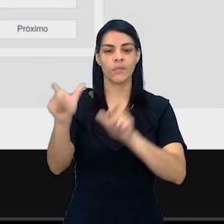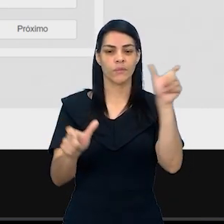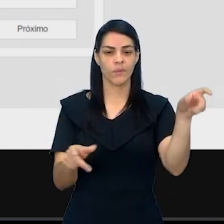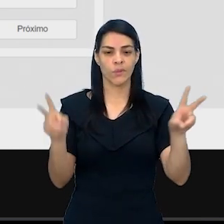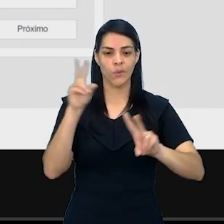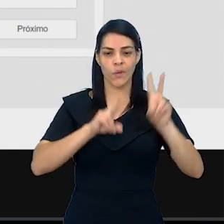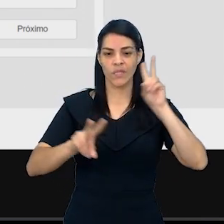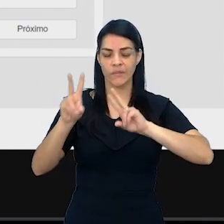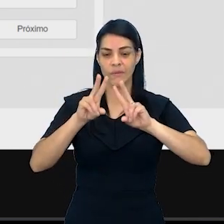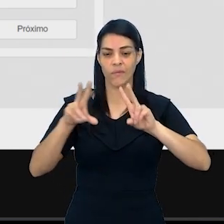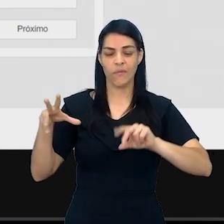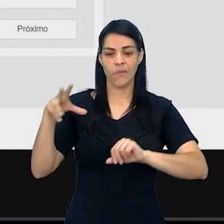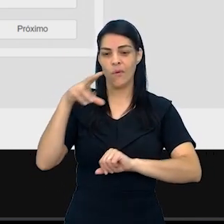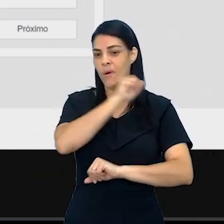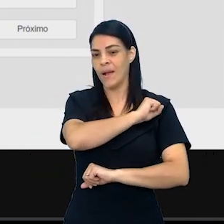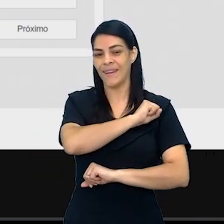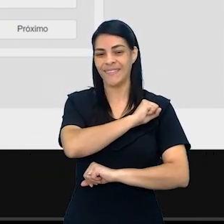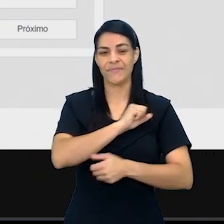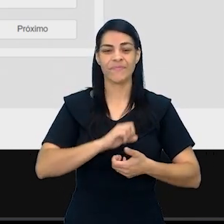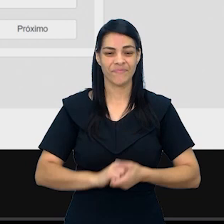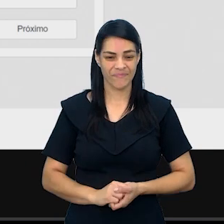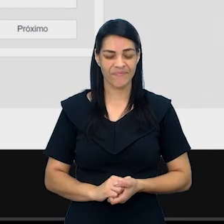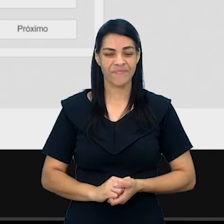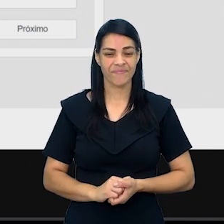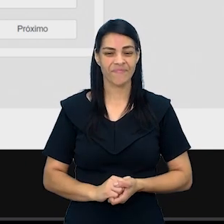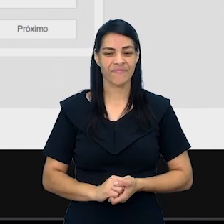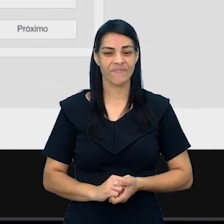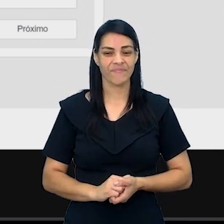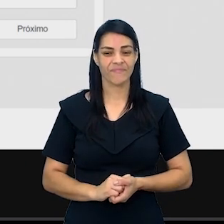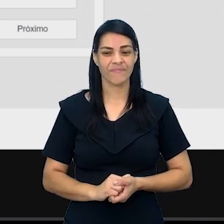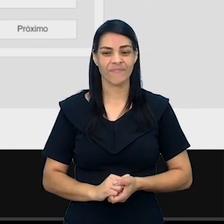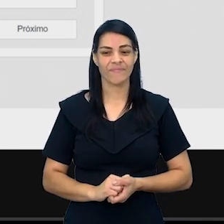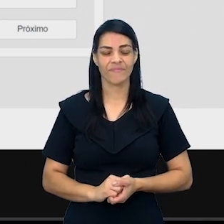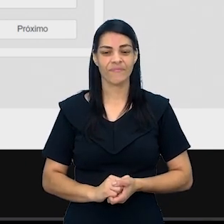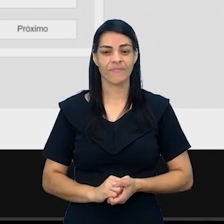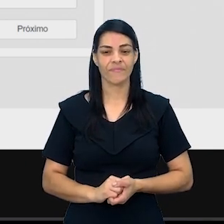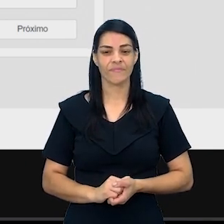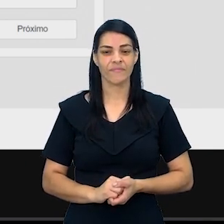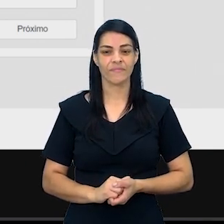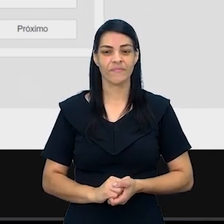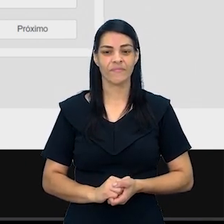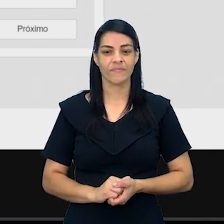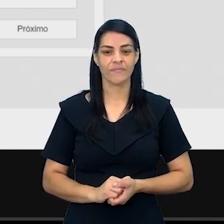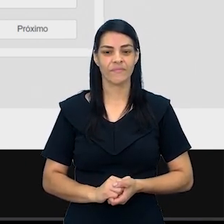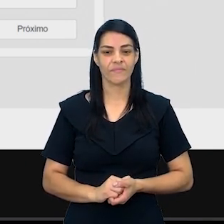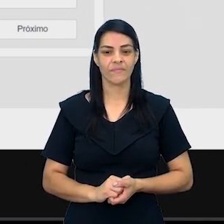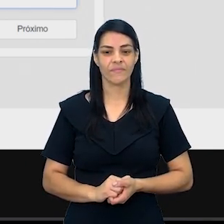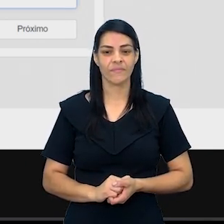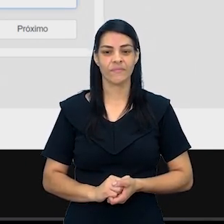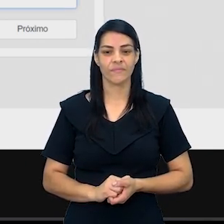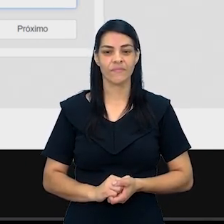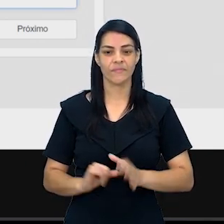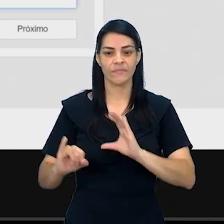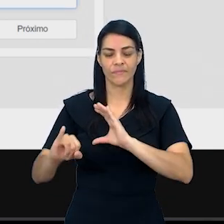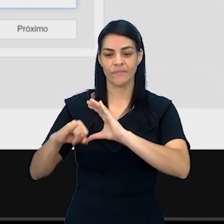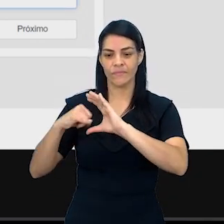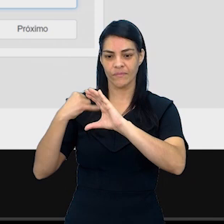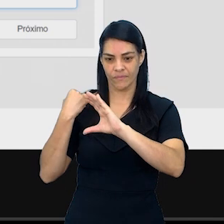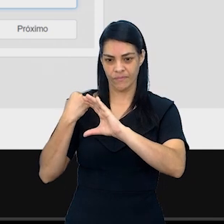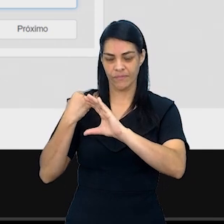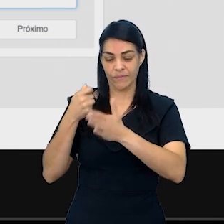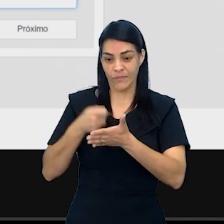Olha foi muito rápido eu tava até esperando o diretor colocar então eu vou eu vou colocar aqui meu e-mail institucional